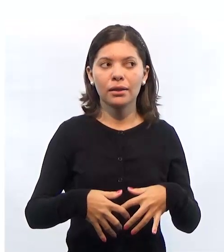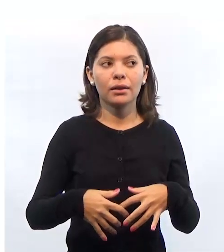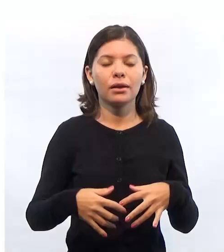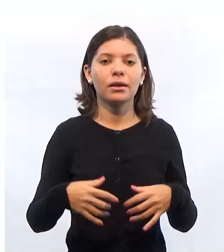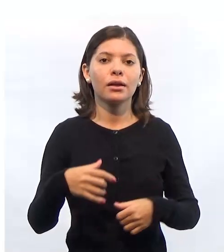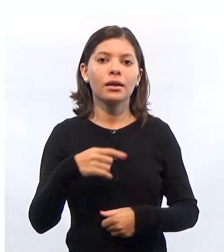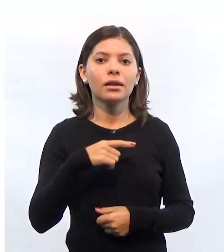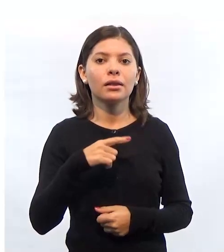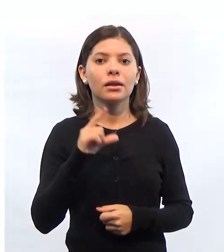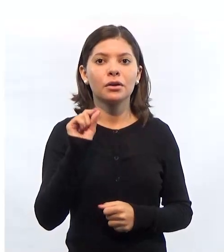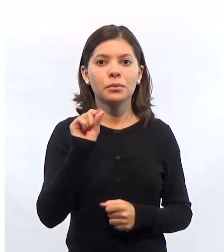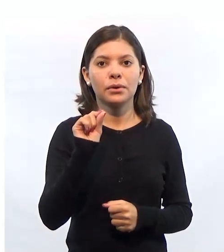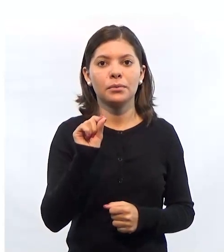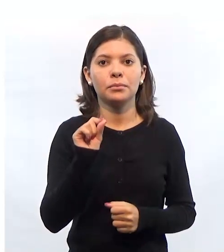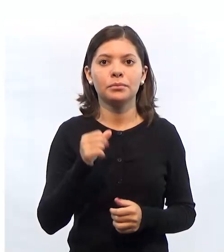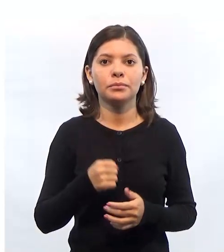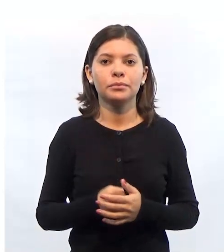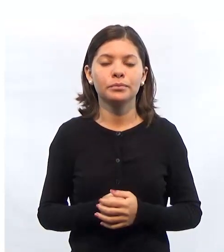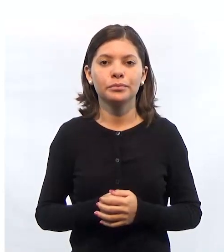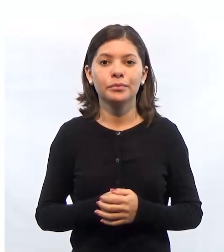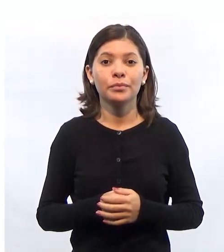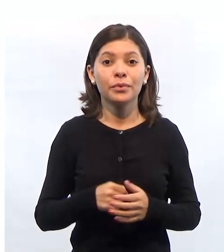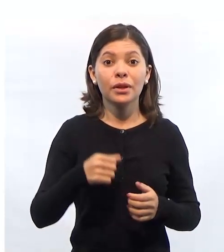esteja com